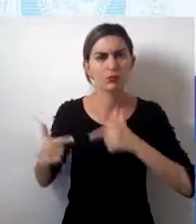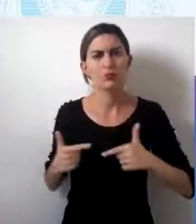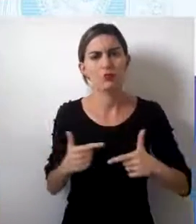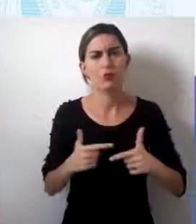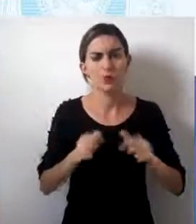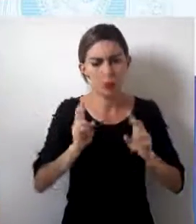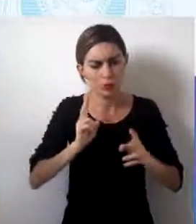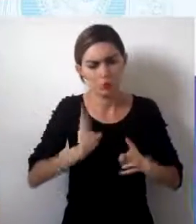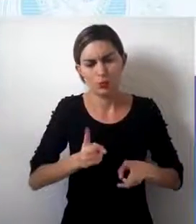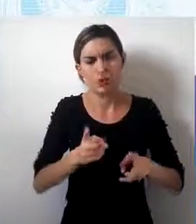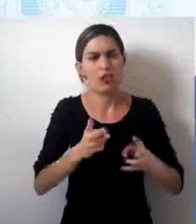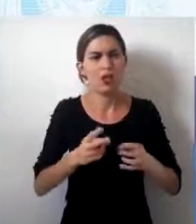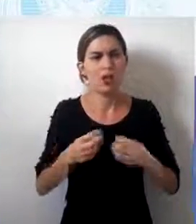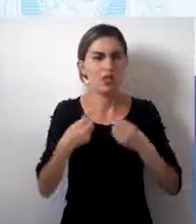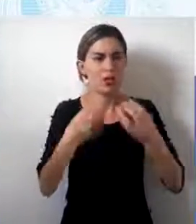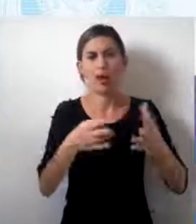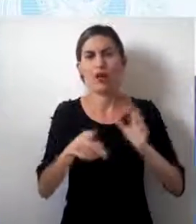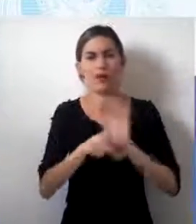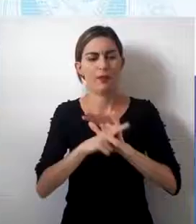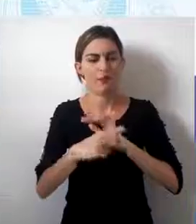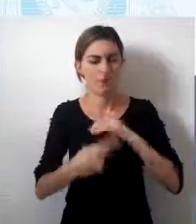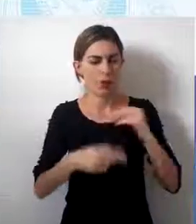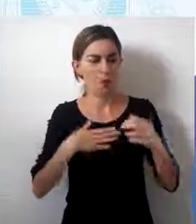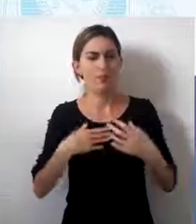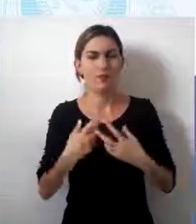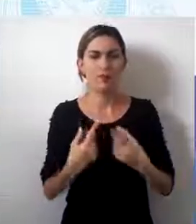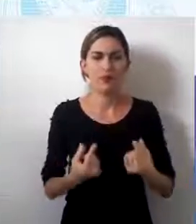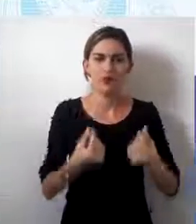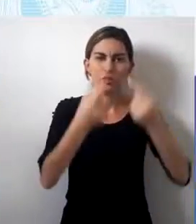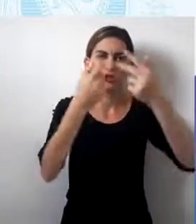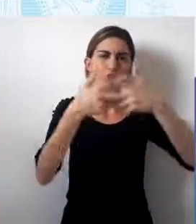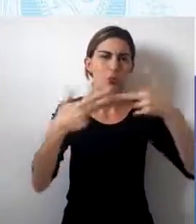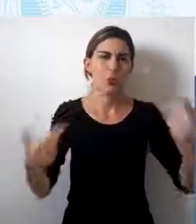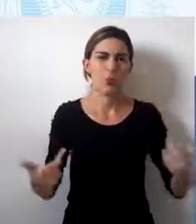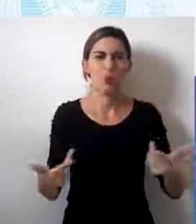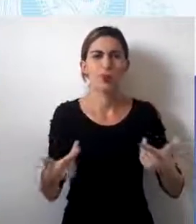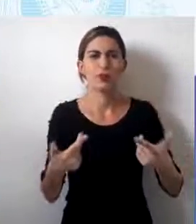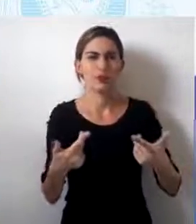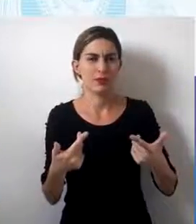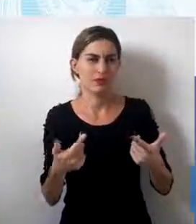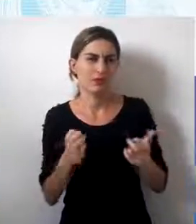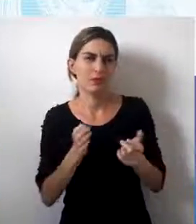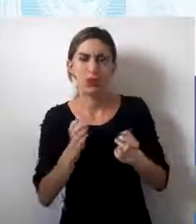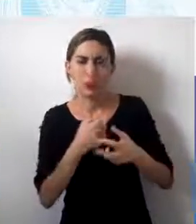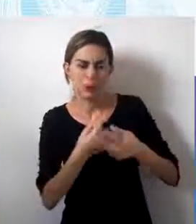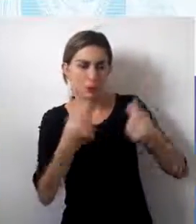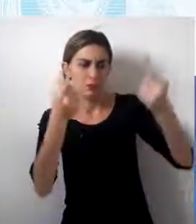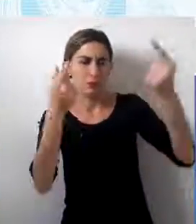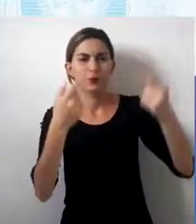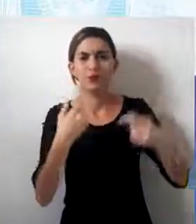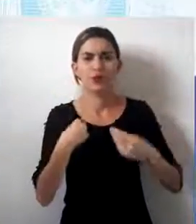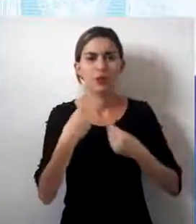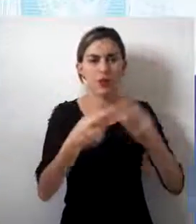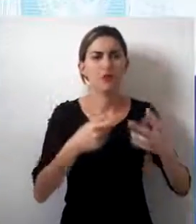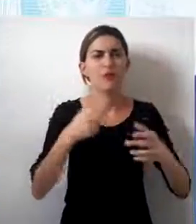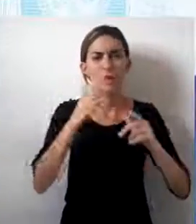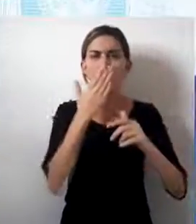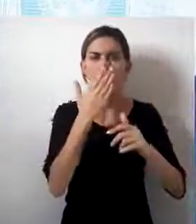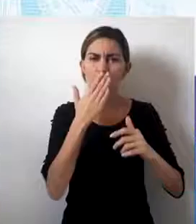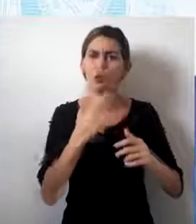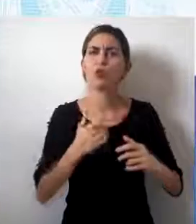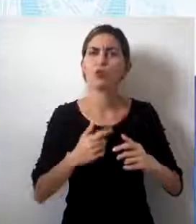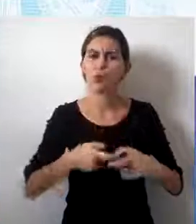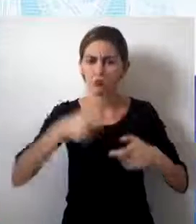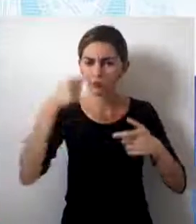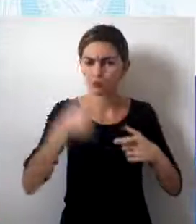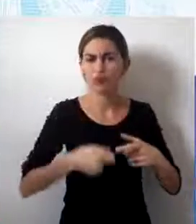em ceder esse território, ceder as riquezas minerais, naturais que tinham nesse território, e aí isso daí